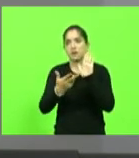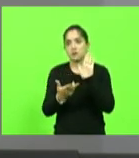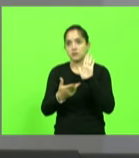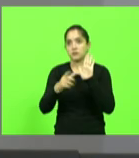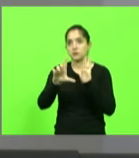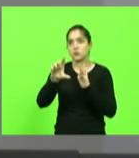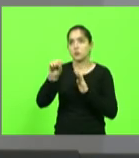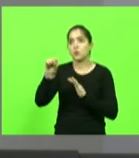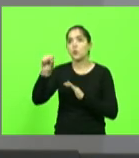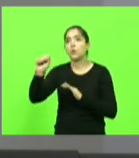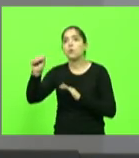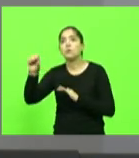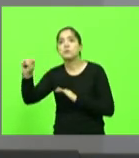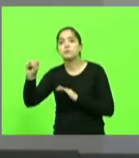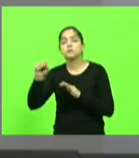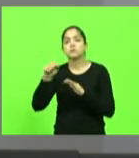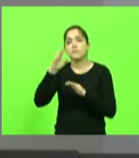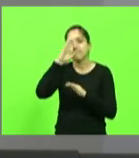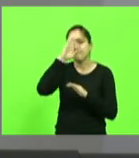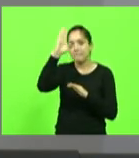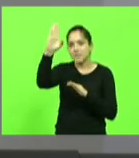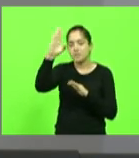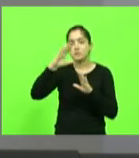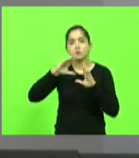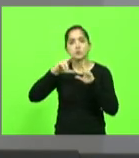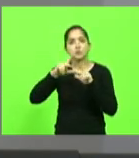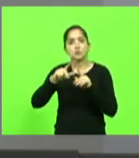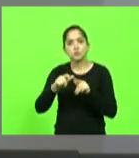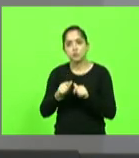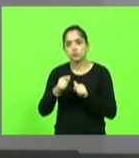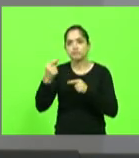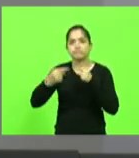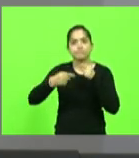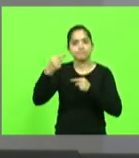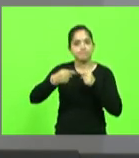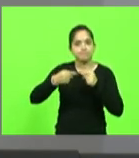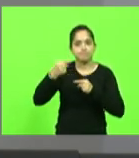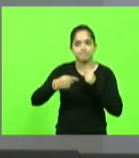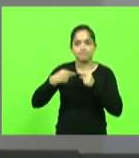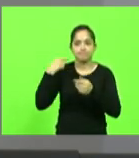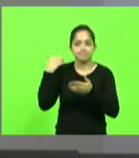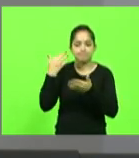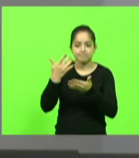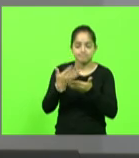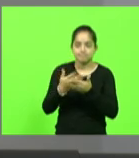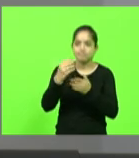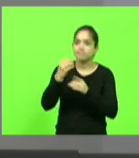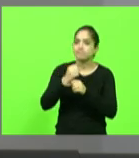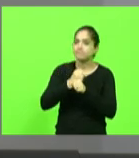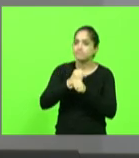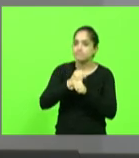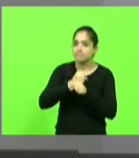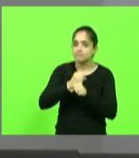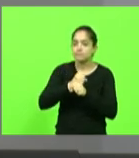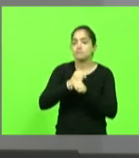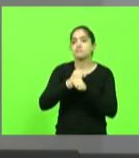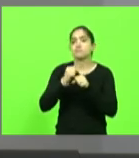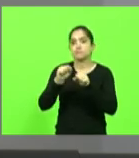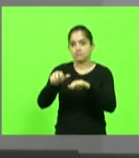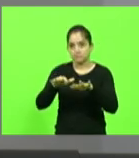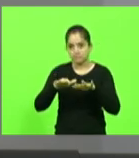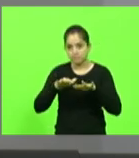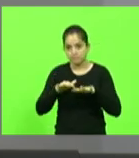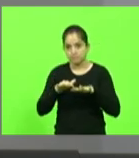e, principalmente, em tudo que a gente tem discutido ao longo dos últimos anos nas conferências da assistência